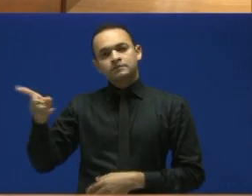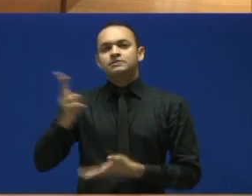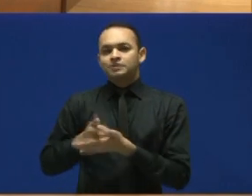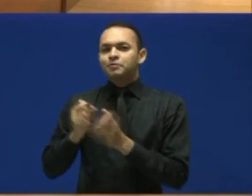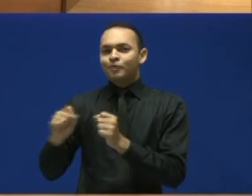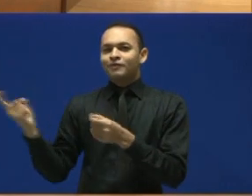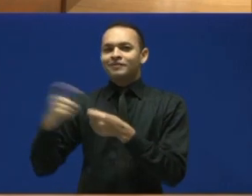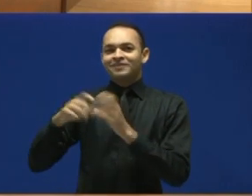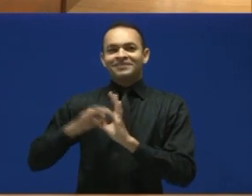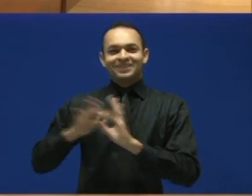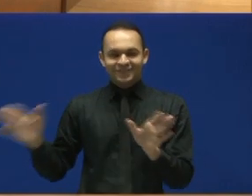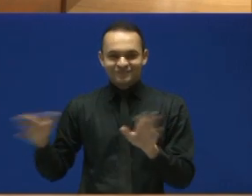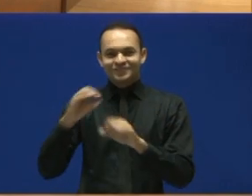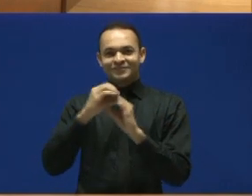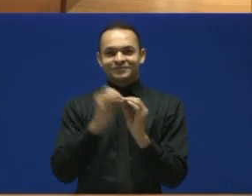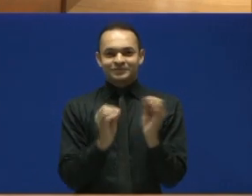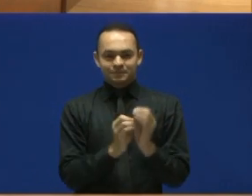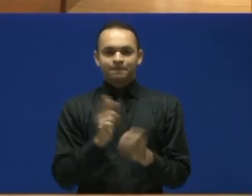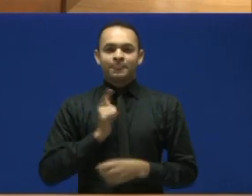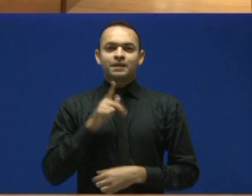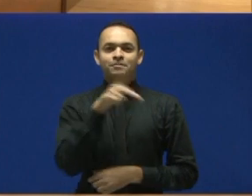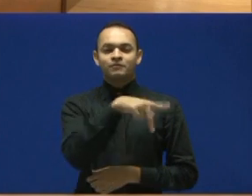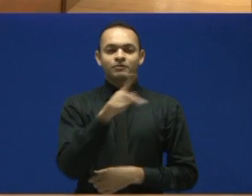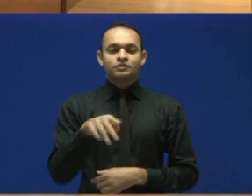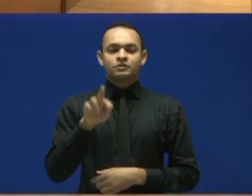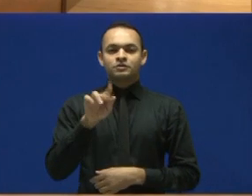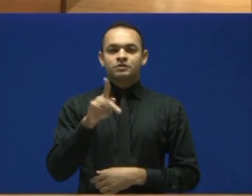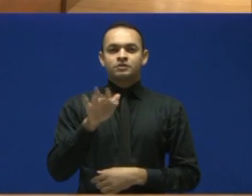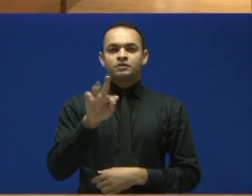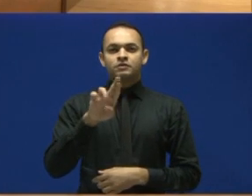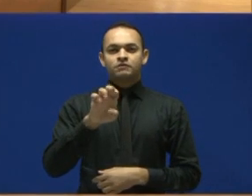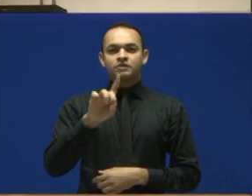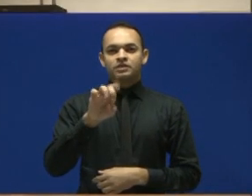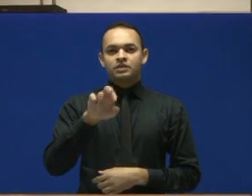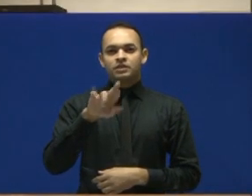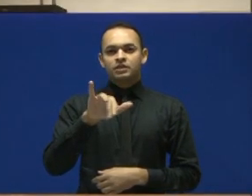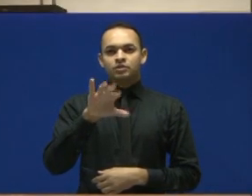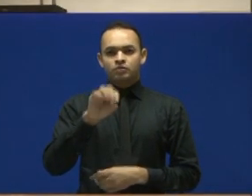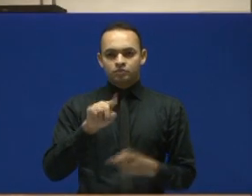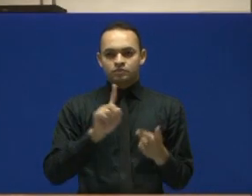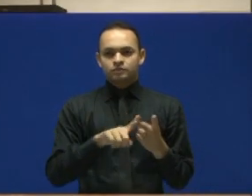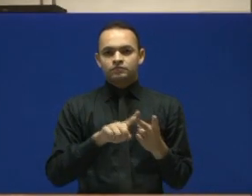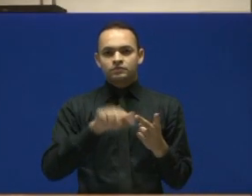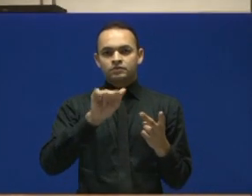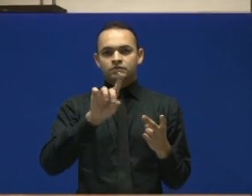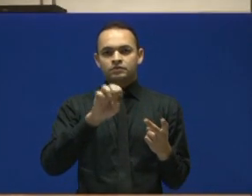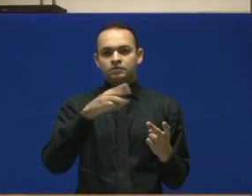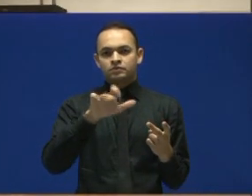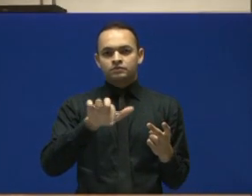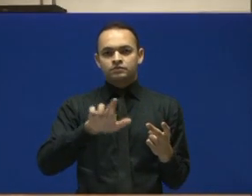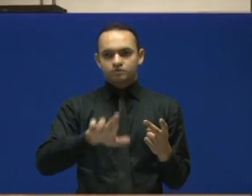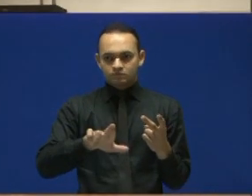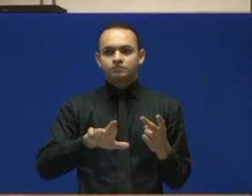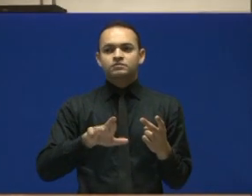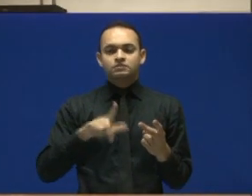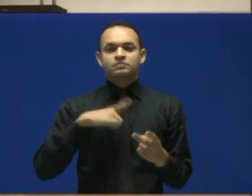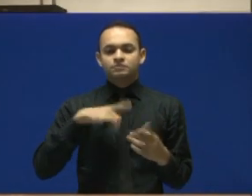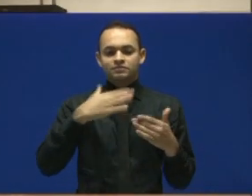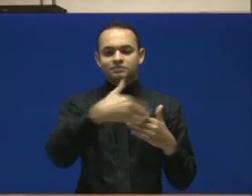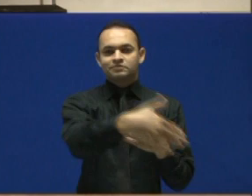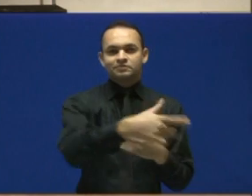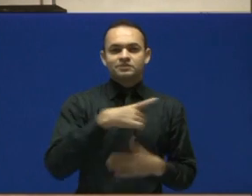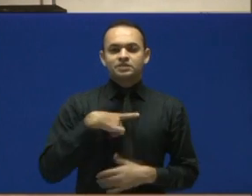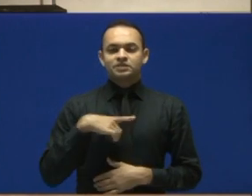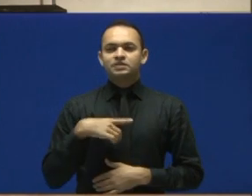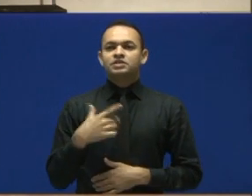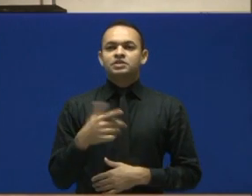frederico eo pessoal de me pedir fazer um convite para os engenheiros no dia 17 de março nós teremos o primeiro